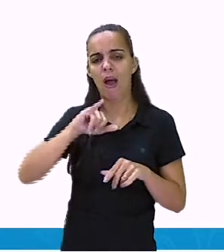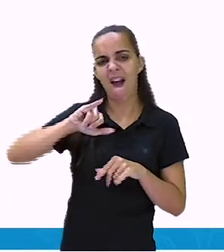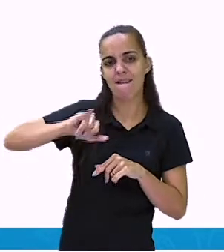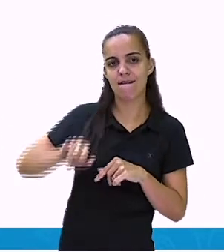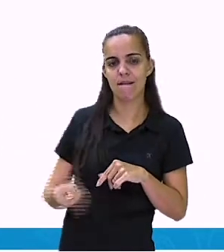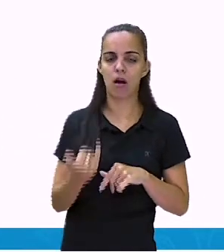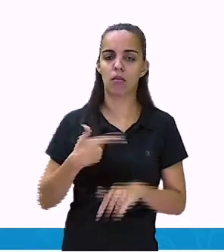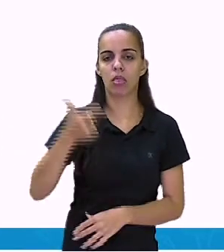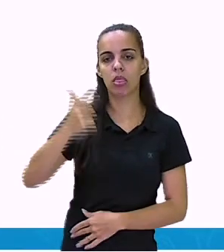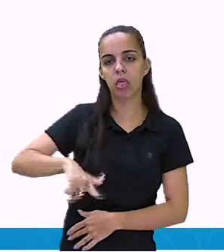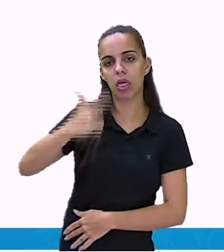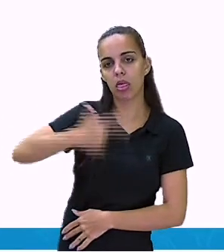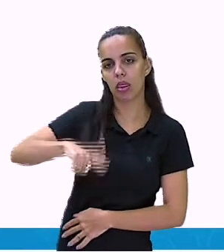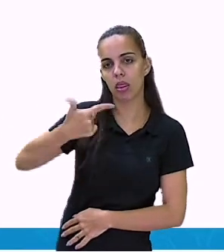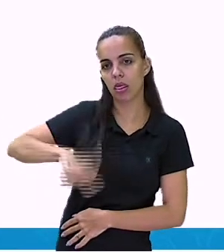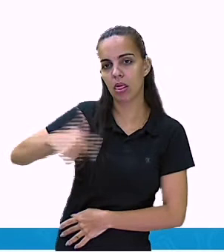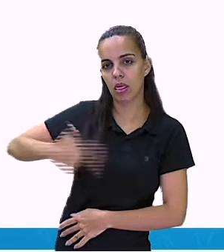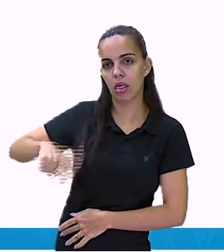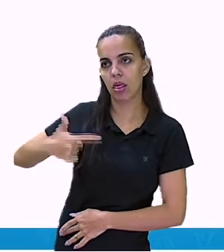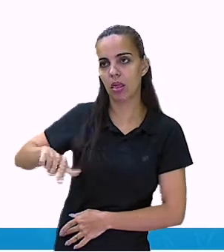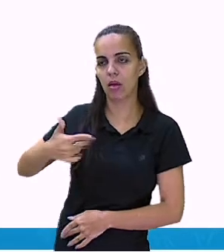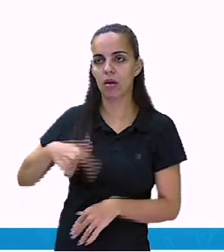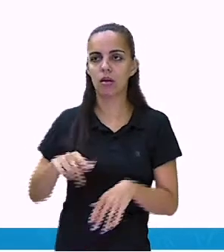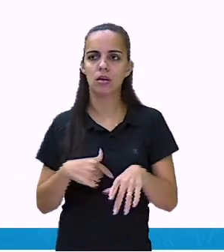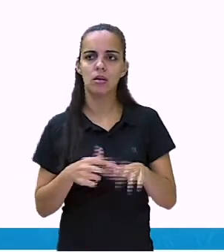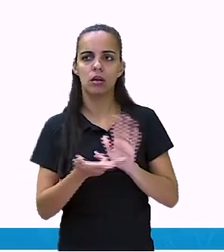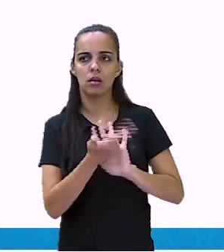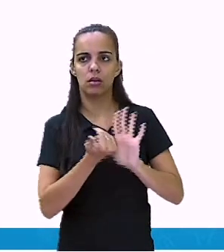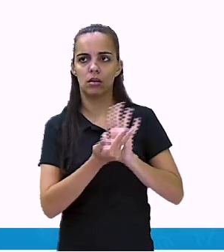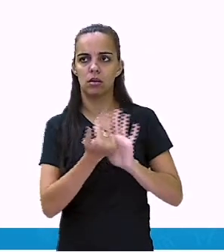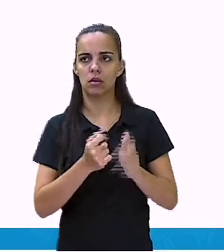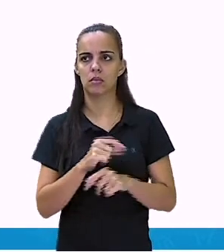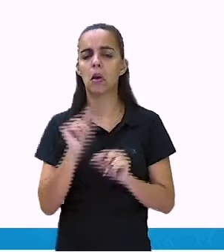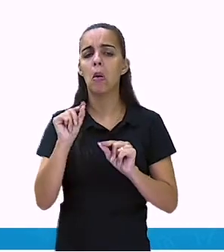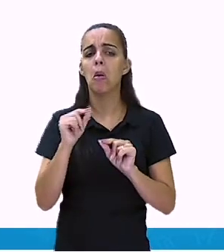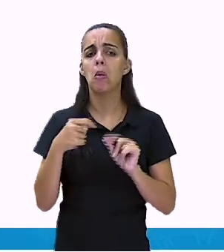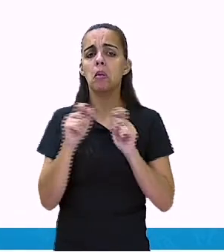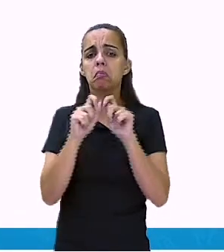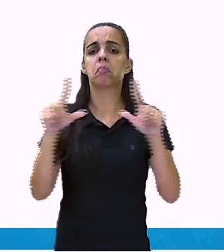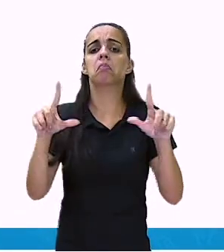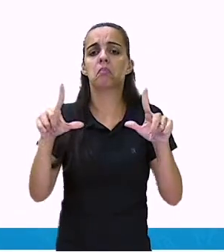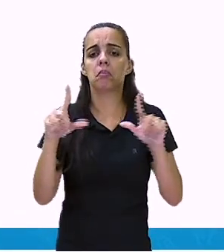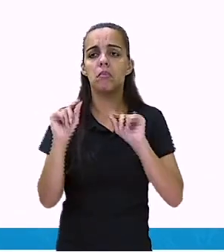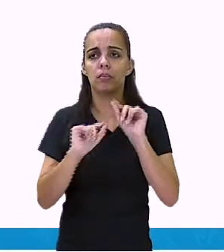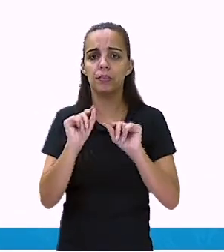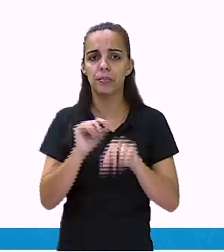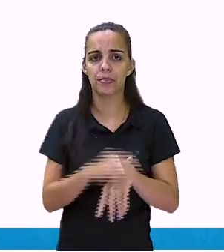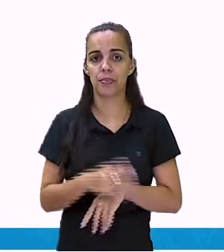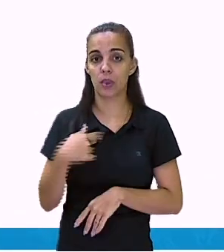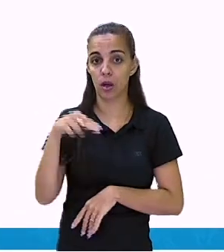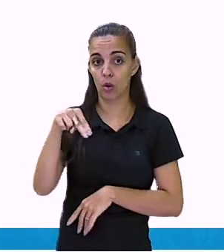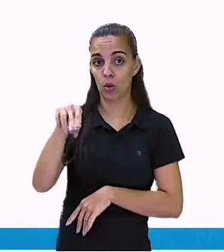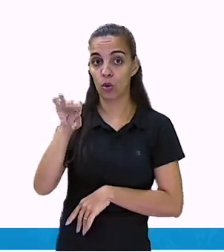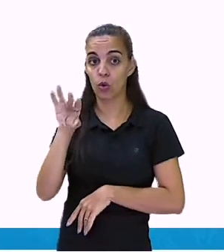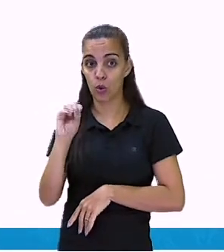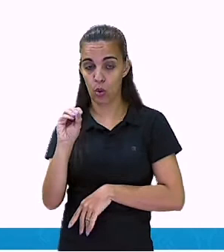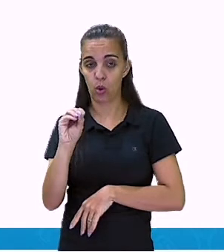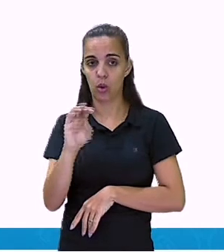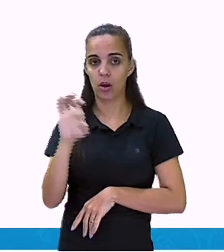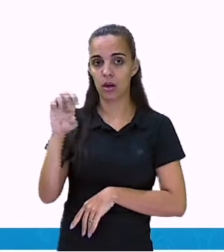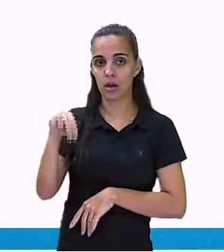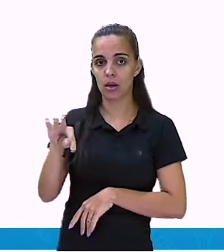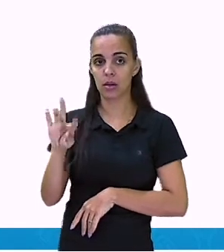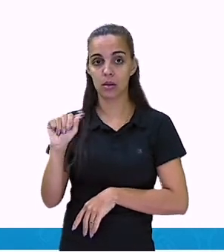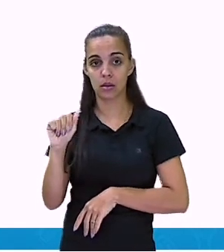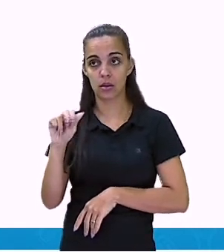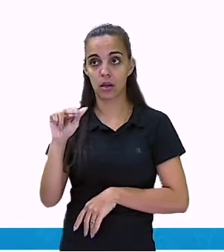reprise de desenhos. O que está destacado aí para nós? No entanto.